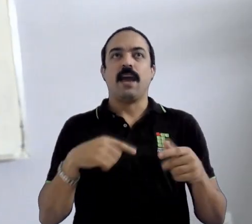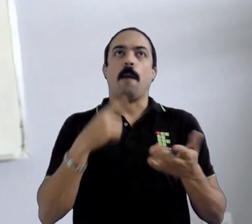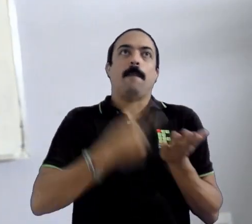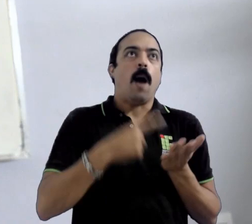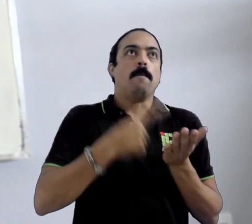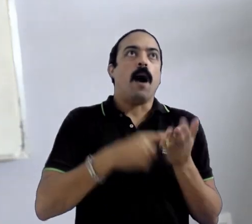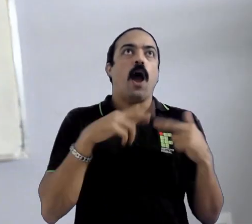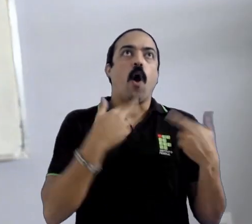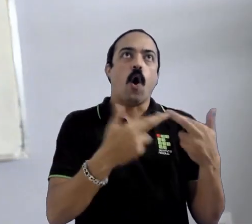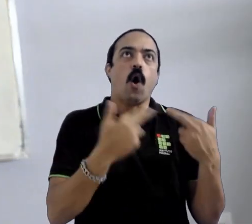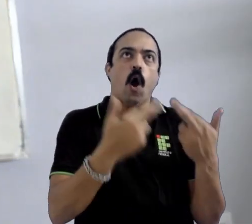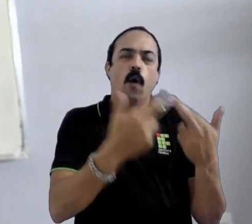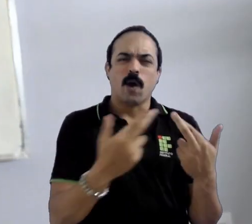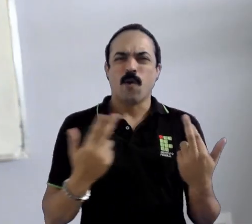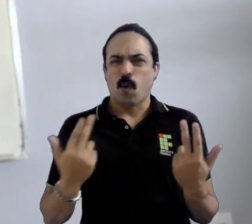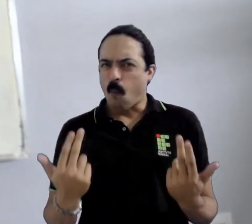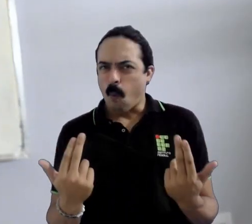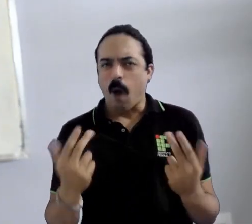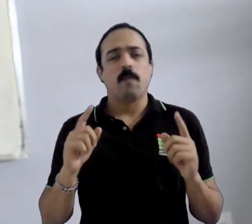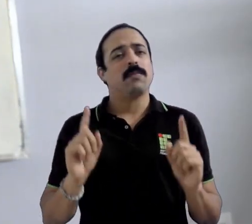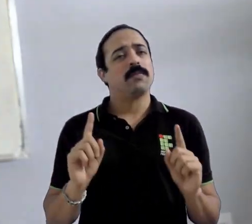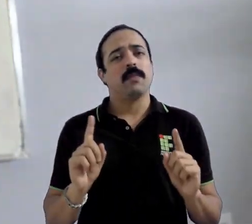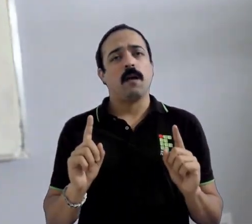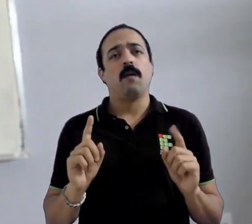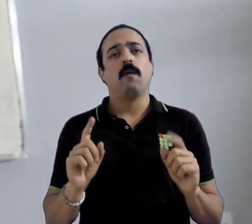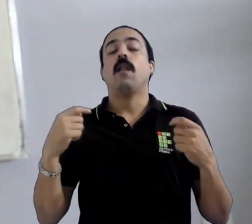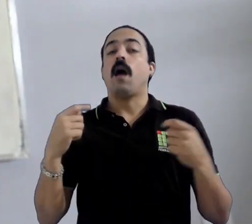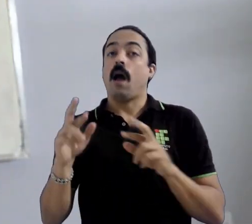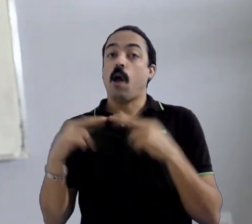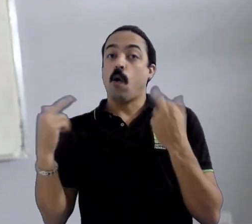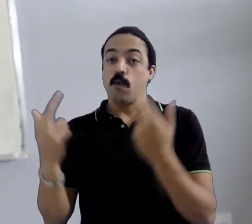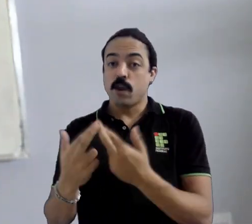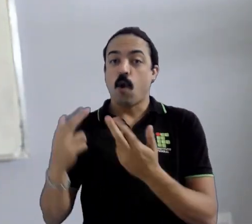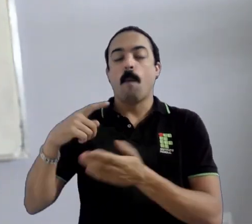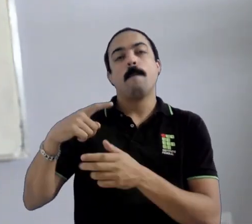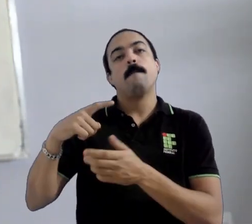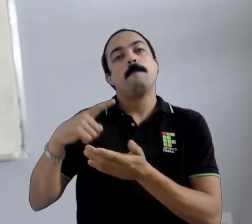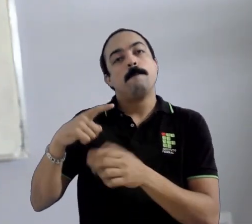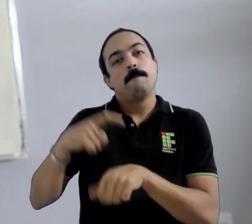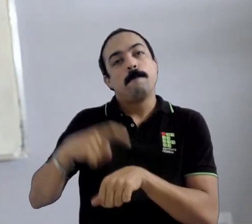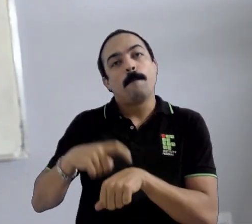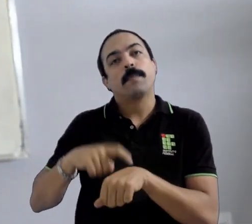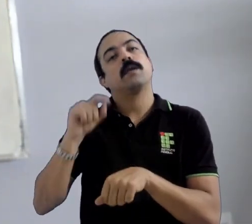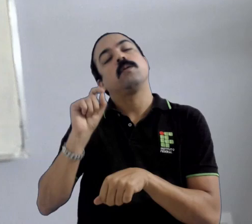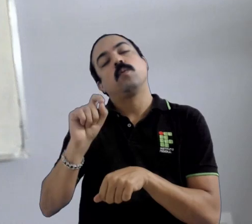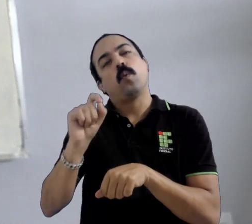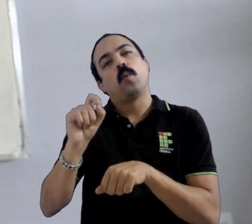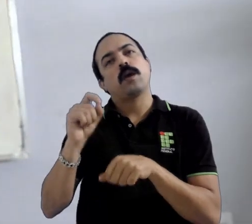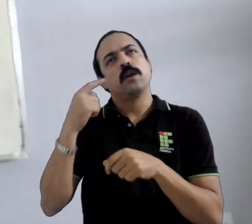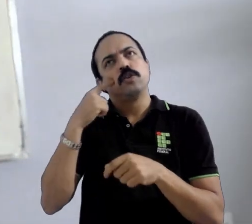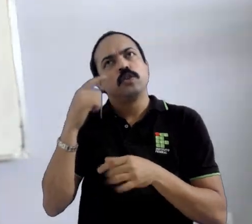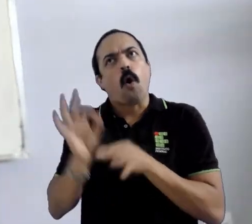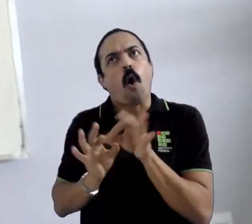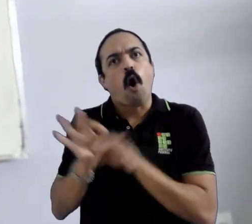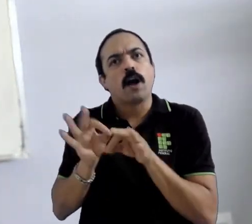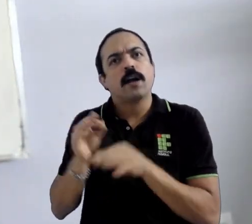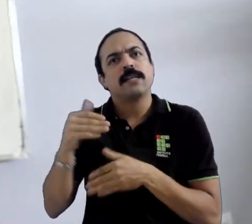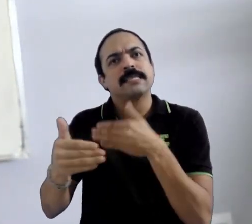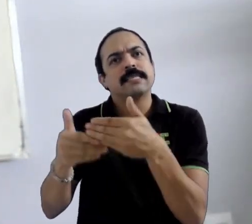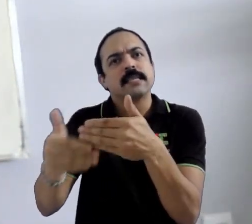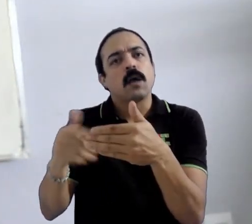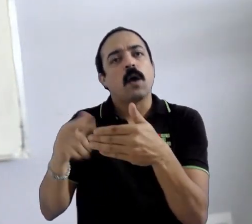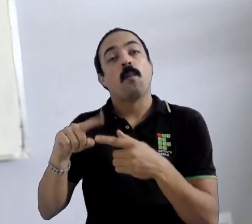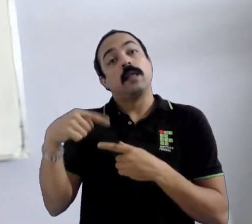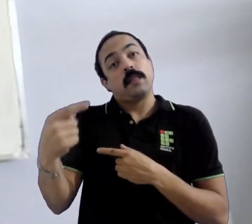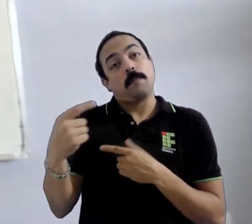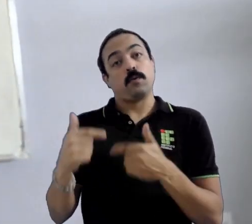coisa. A gente tem que transformar as reuniões num momento de alinhamento e, a partir delas, o encaminhamento